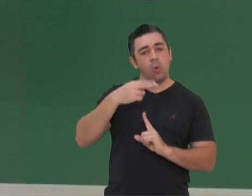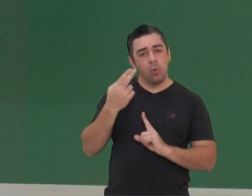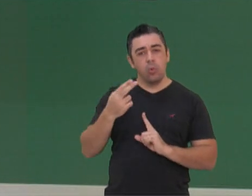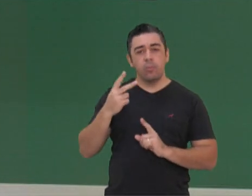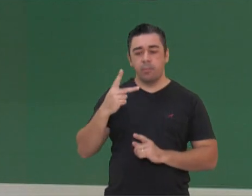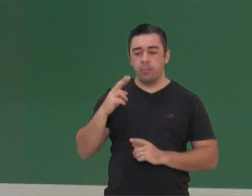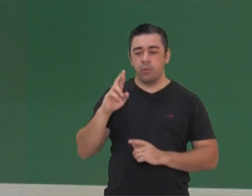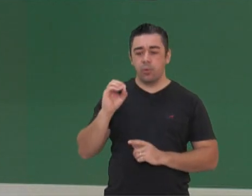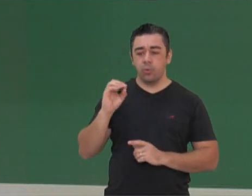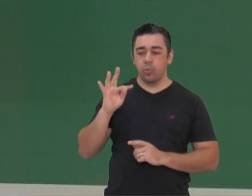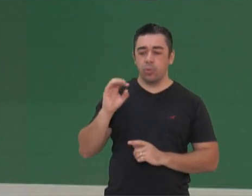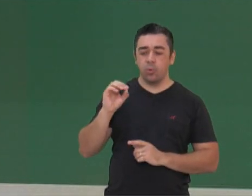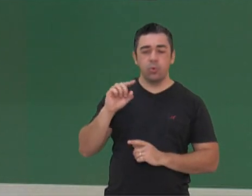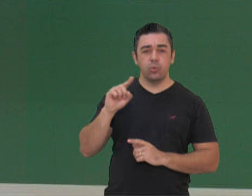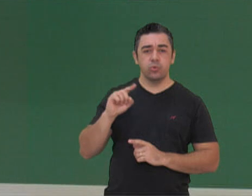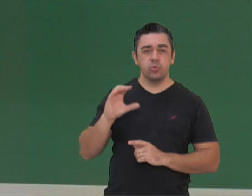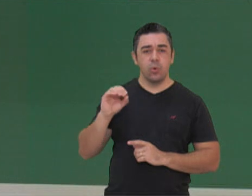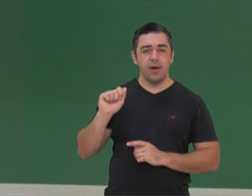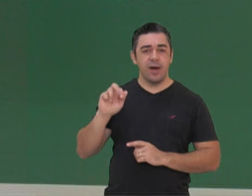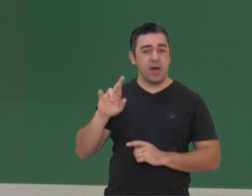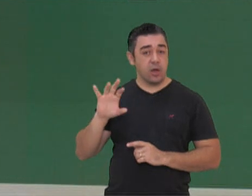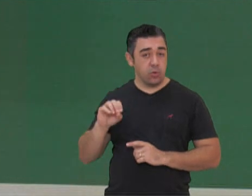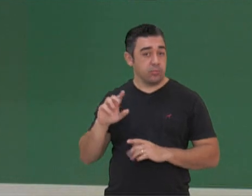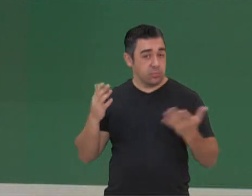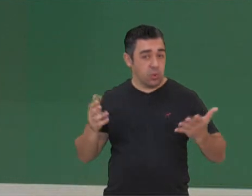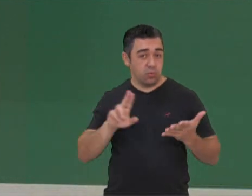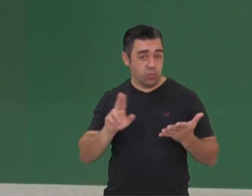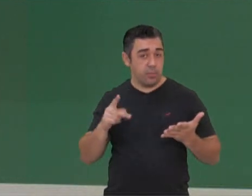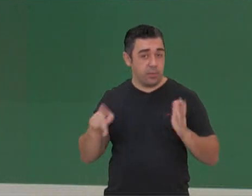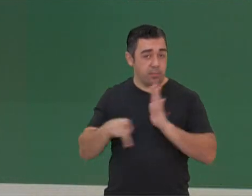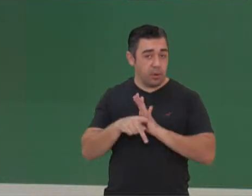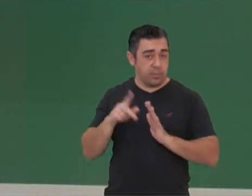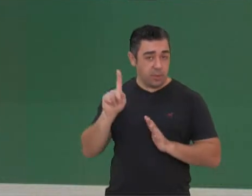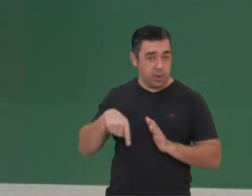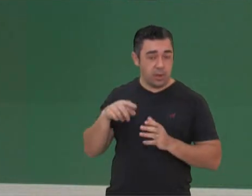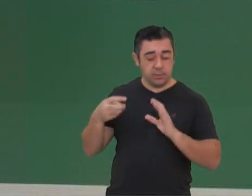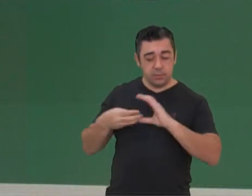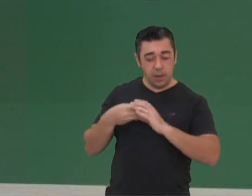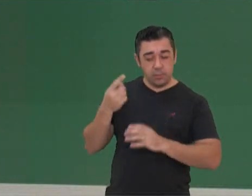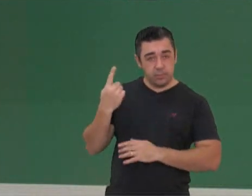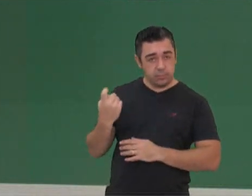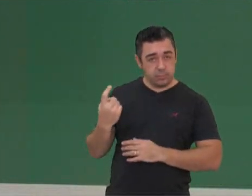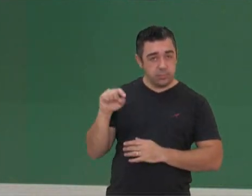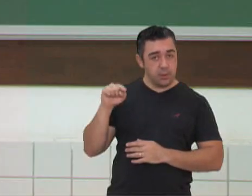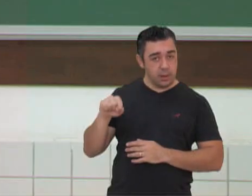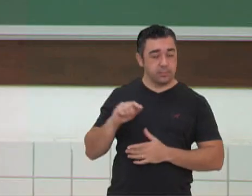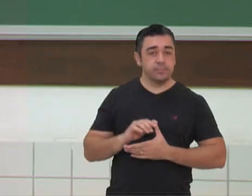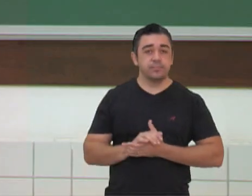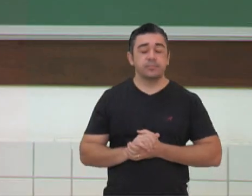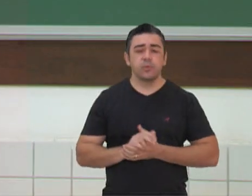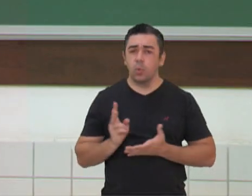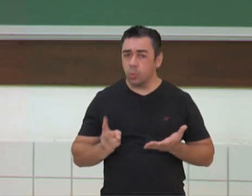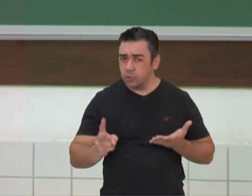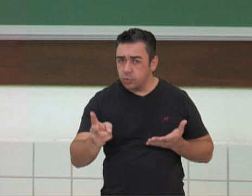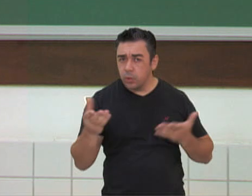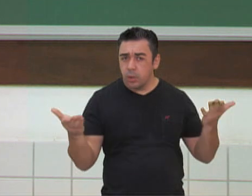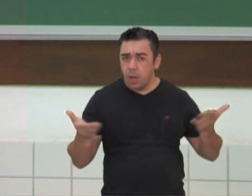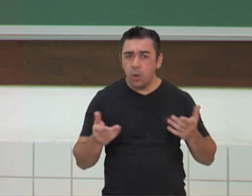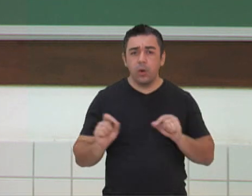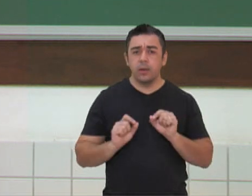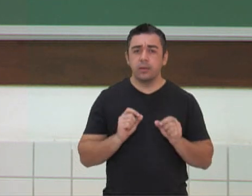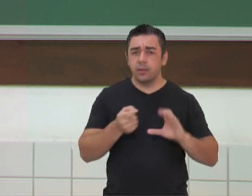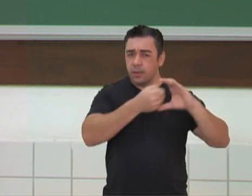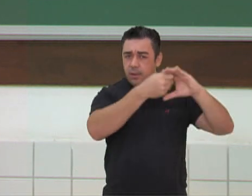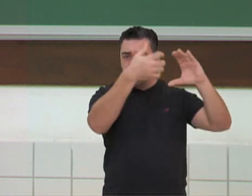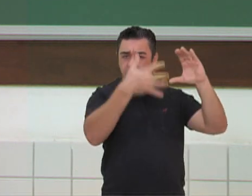porque esse tipo de célula é exclusiva desse grupo. Continuando aqui, gente. A gente pode classificar os seres vivos de